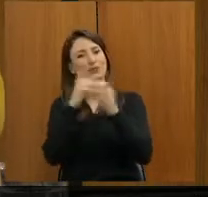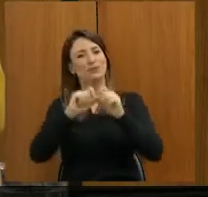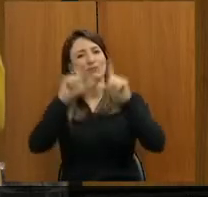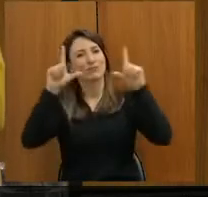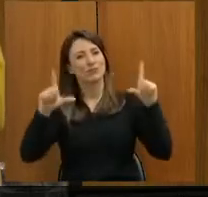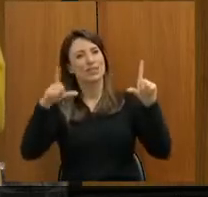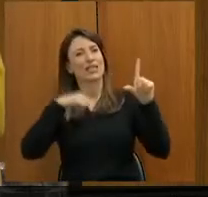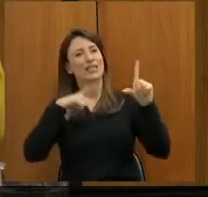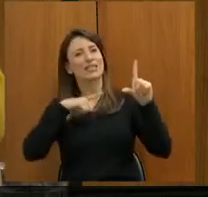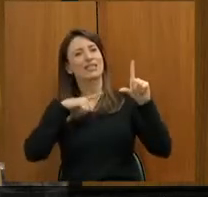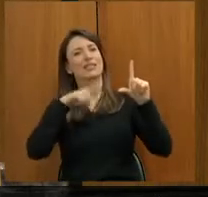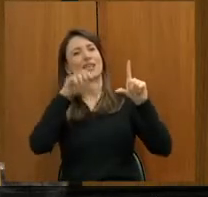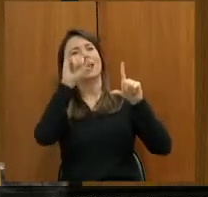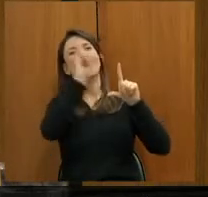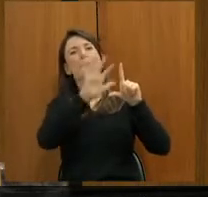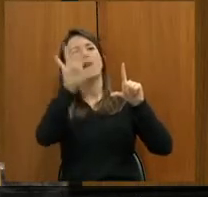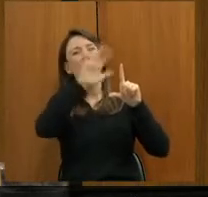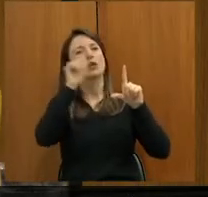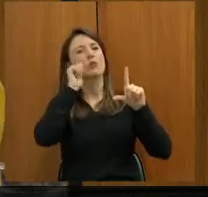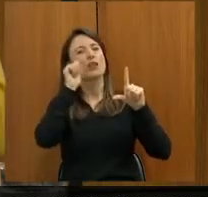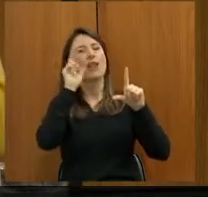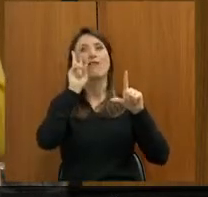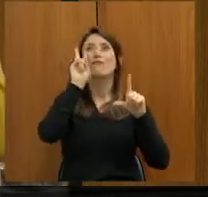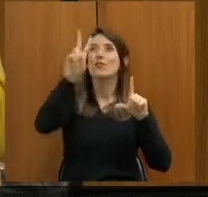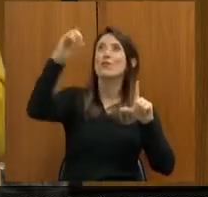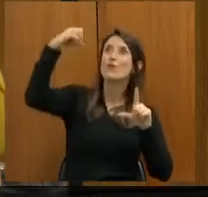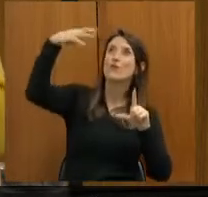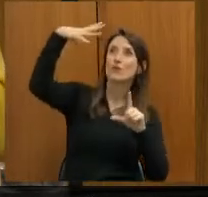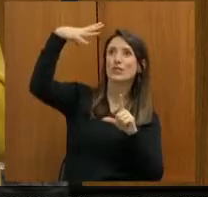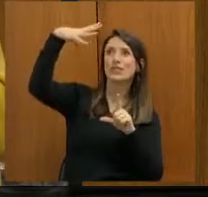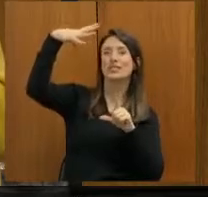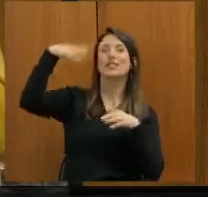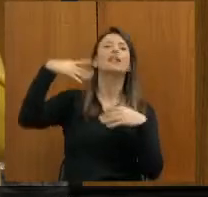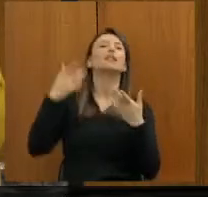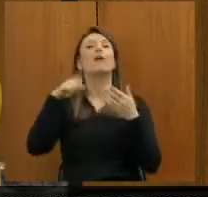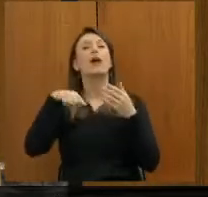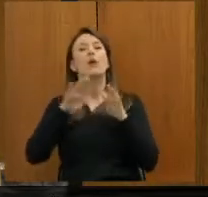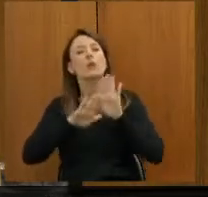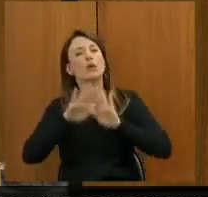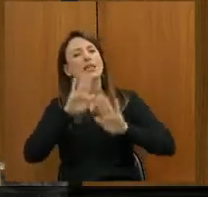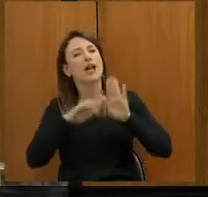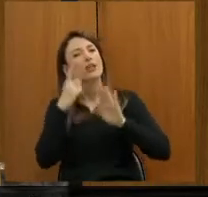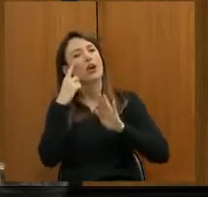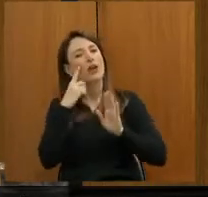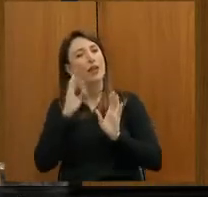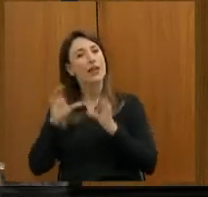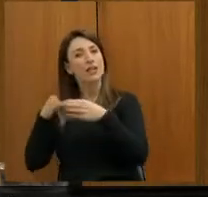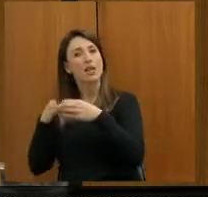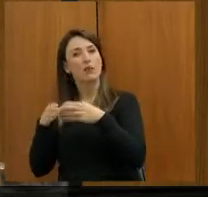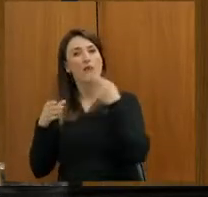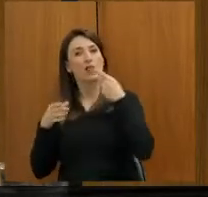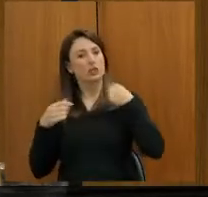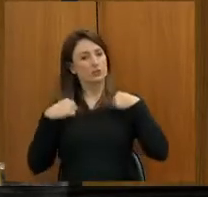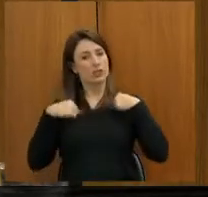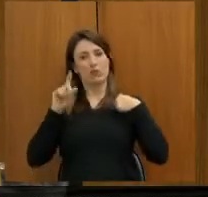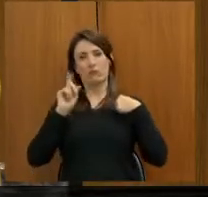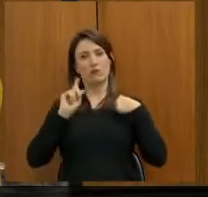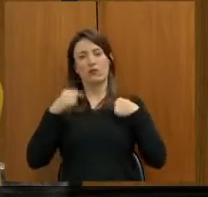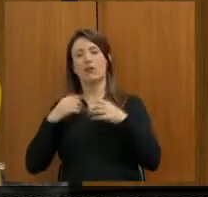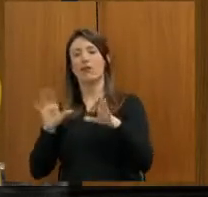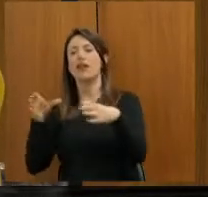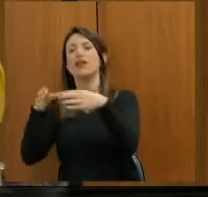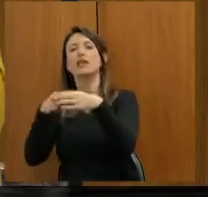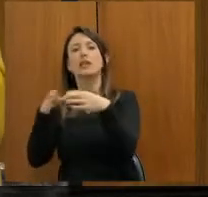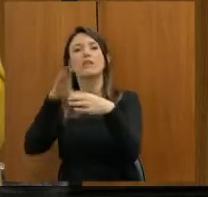luz então são um cuidado que a equipe Eu não falo por mim viu eu falo por uma equipe de